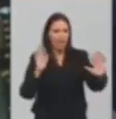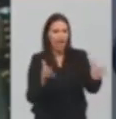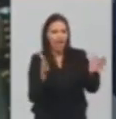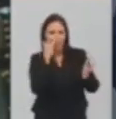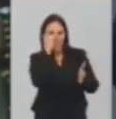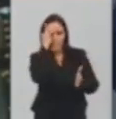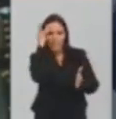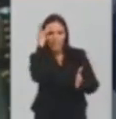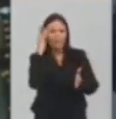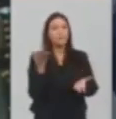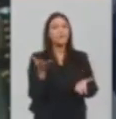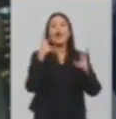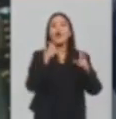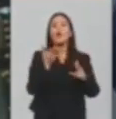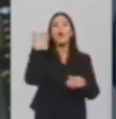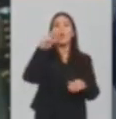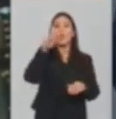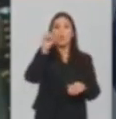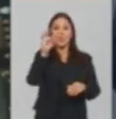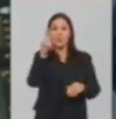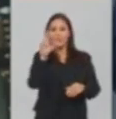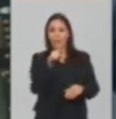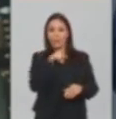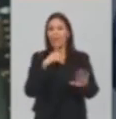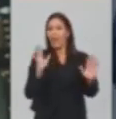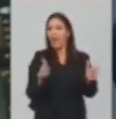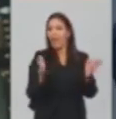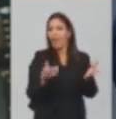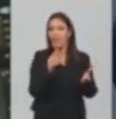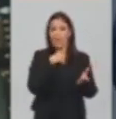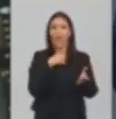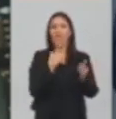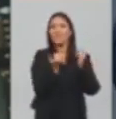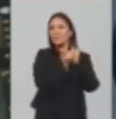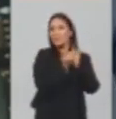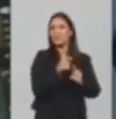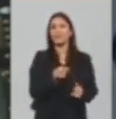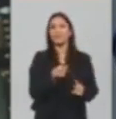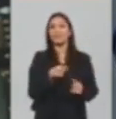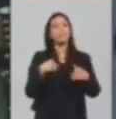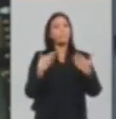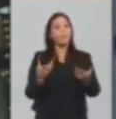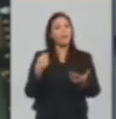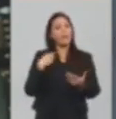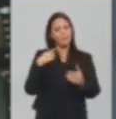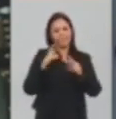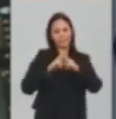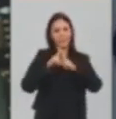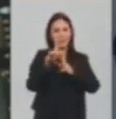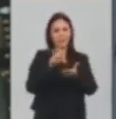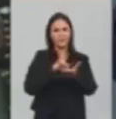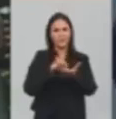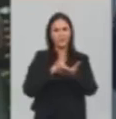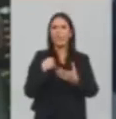torturadores como por exemplo brilhante ustra que você e sua família tem bastante intimidade então evidentemente que nós temos diferenças nisso